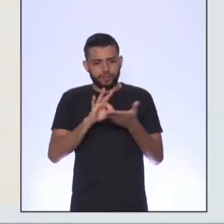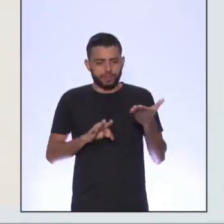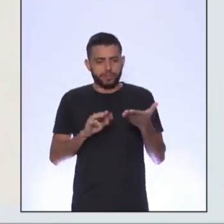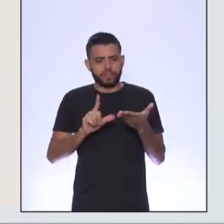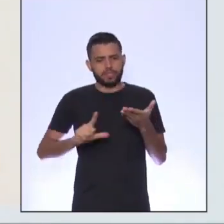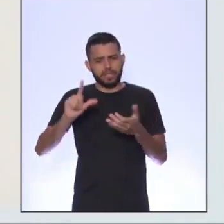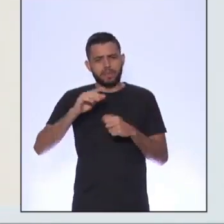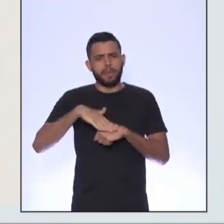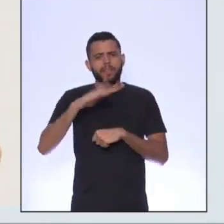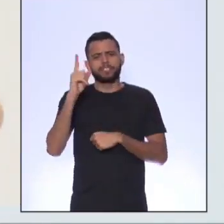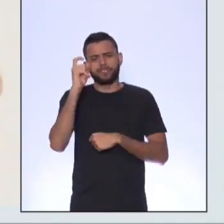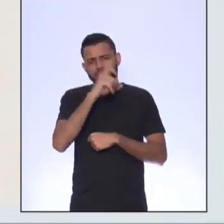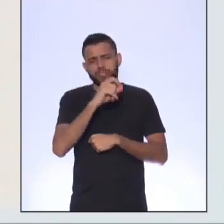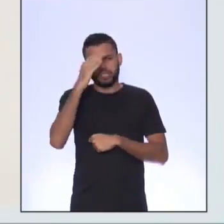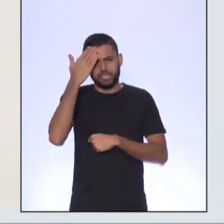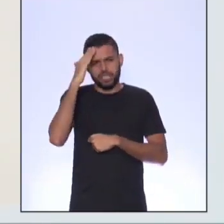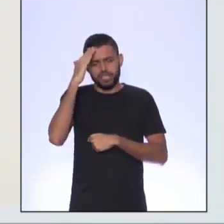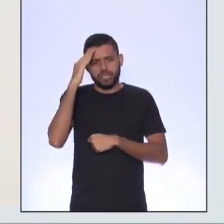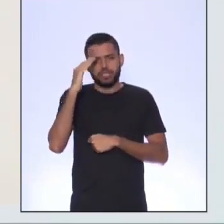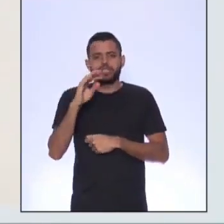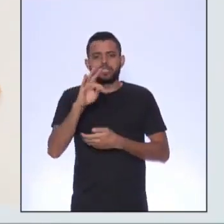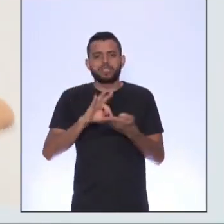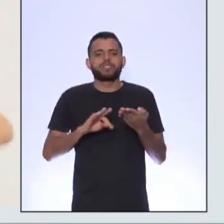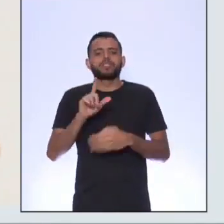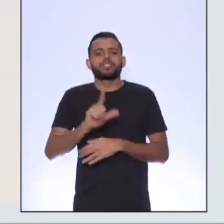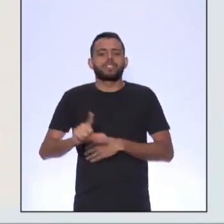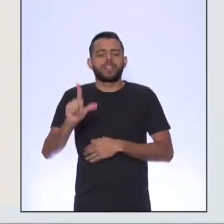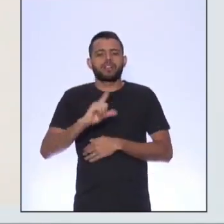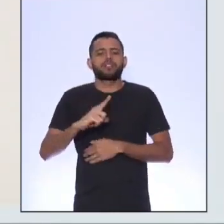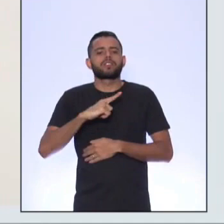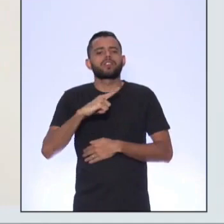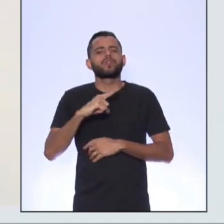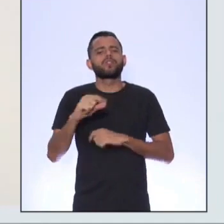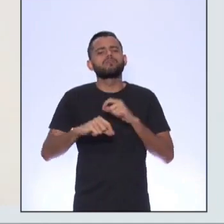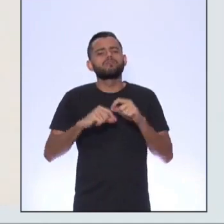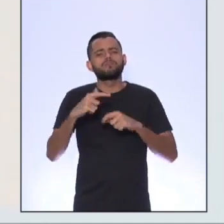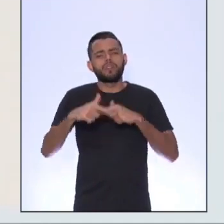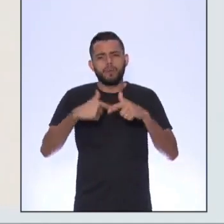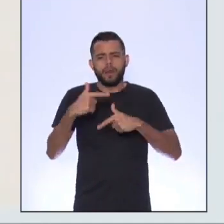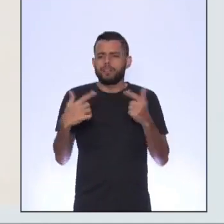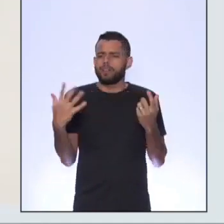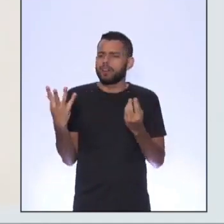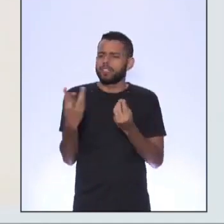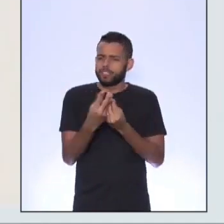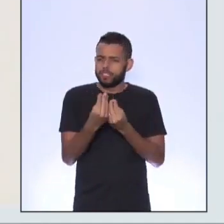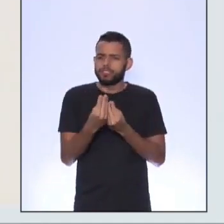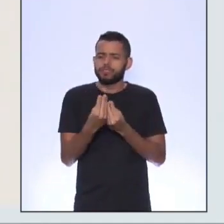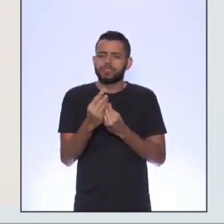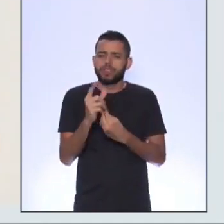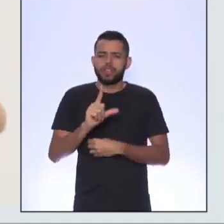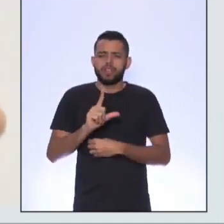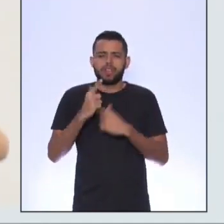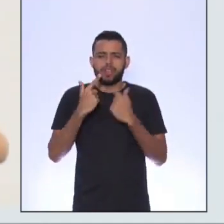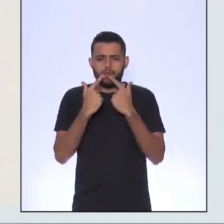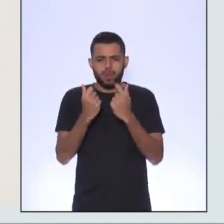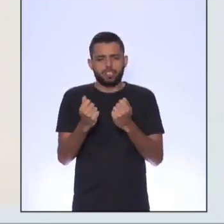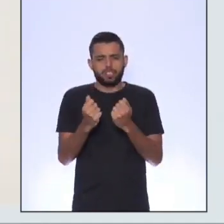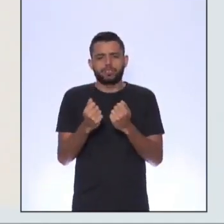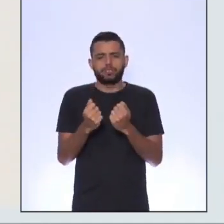mais difícil de ler e entender, no texto literário você tem um trabalho artístico em cima da linguagem. A linguagem